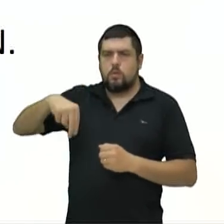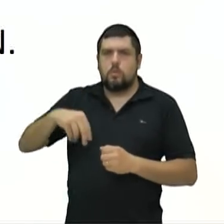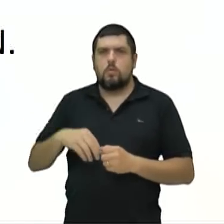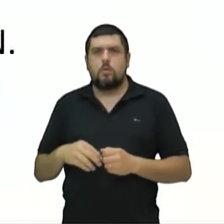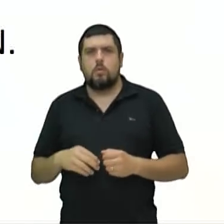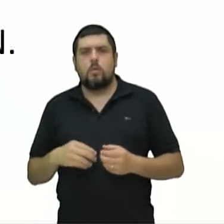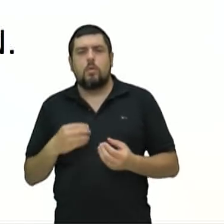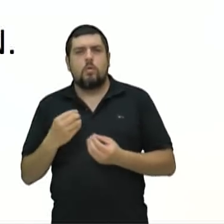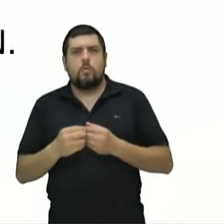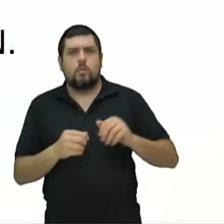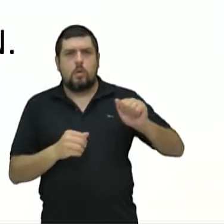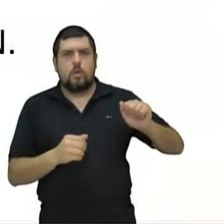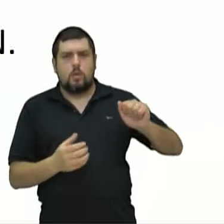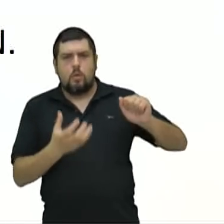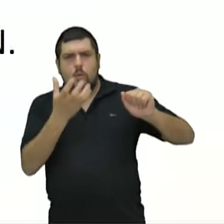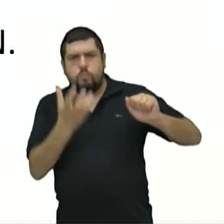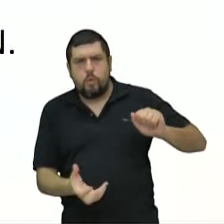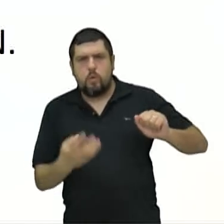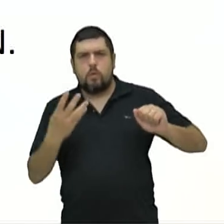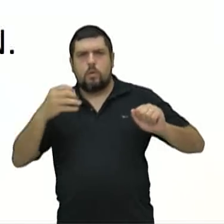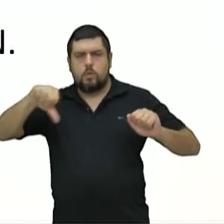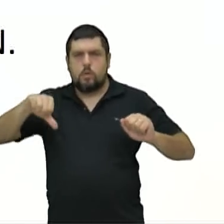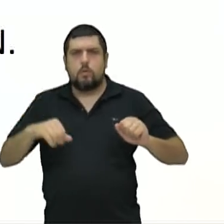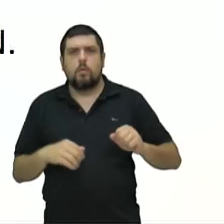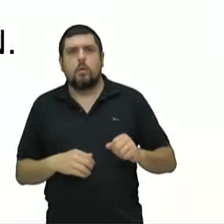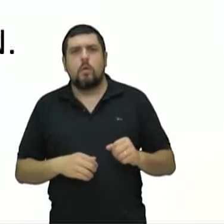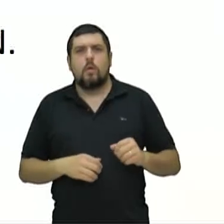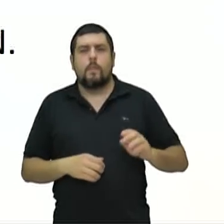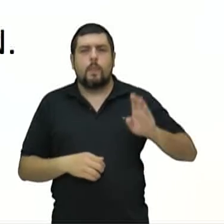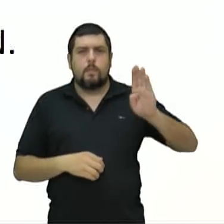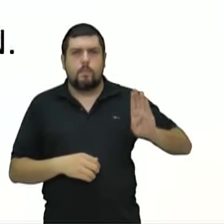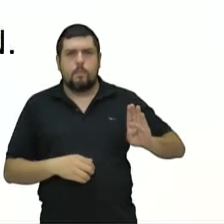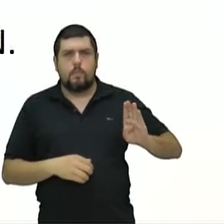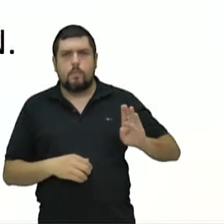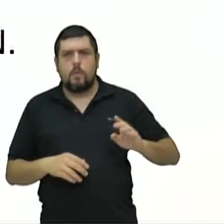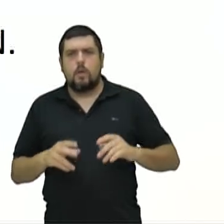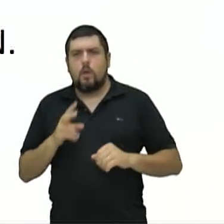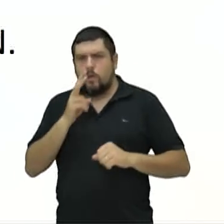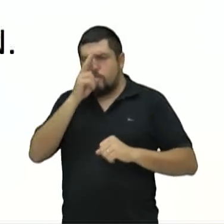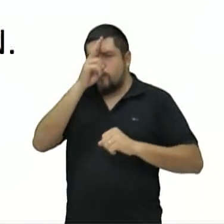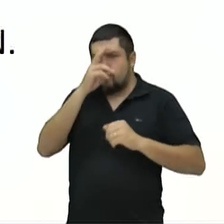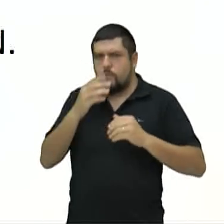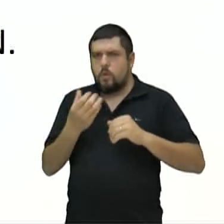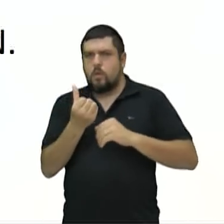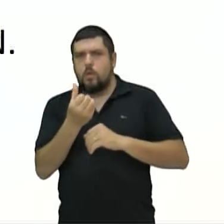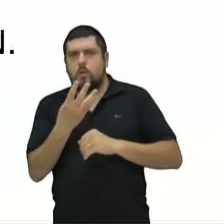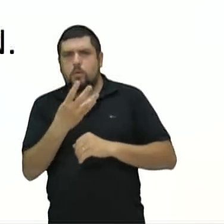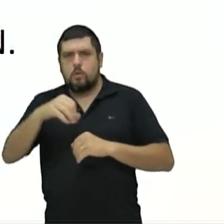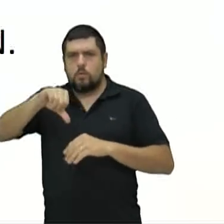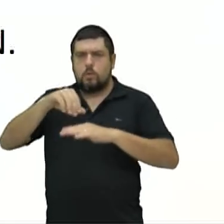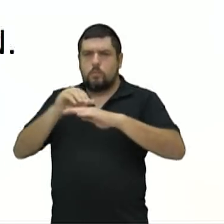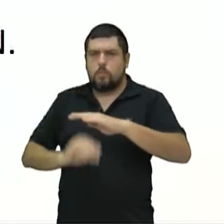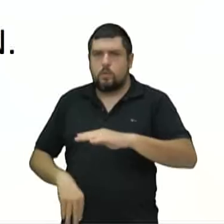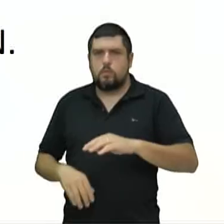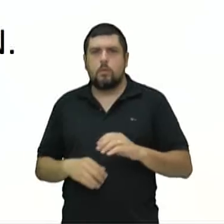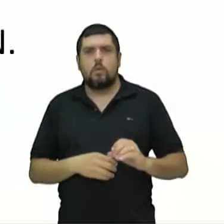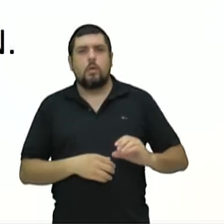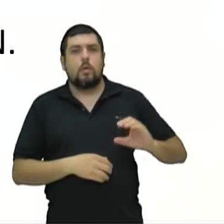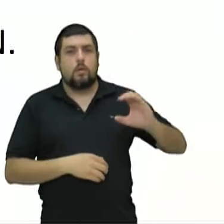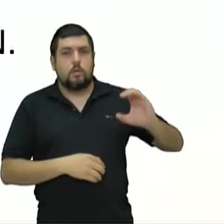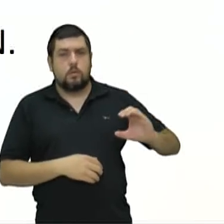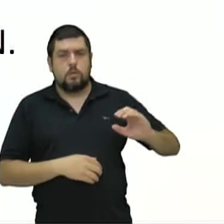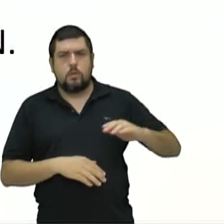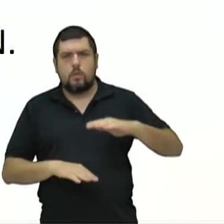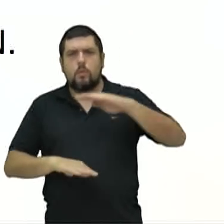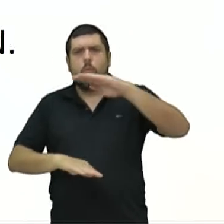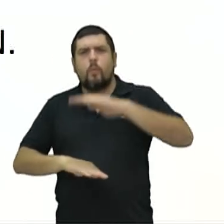49 newtons. B. atrai a Terra com uma força menor que 49 newtons. C. não exerce força nenhuma sobre a Terra.